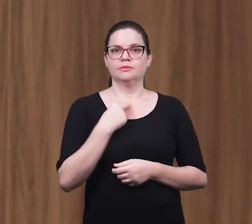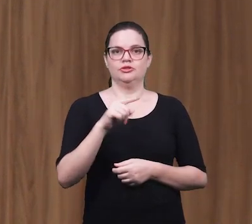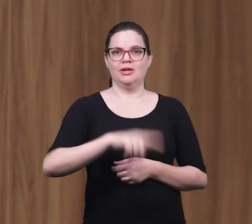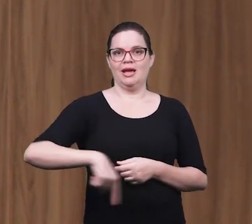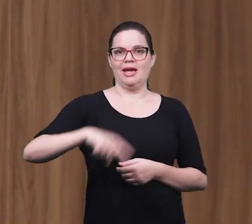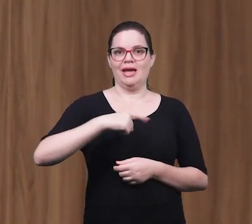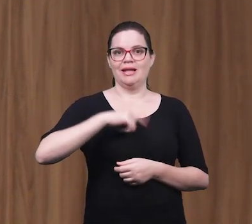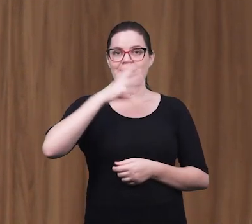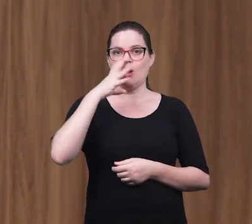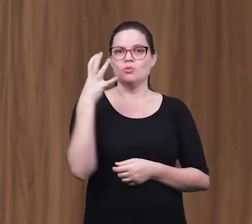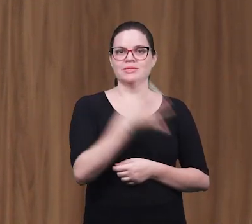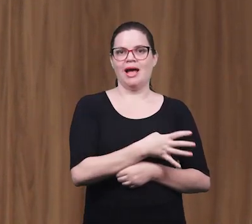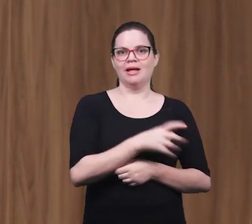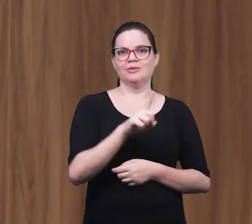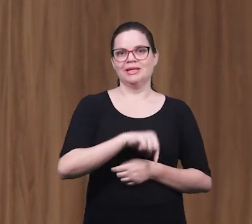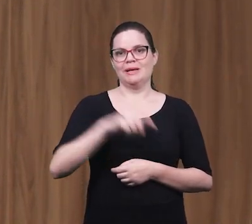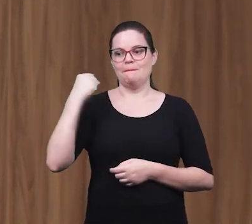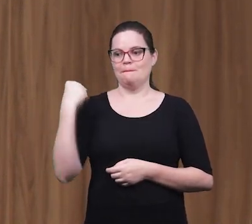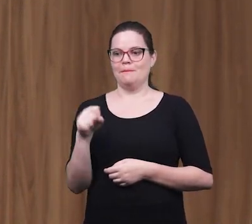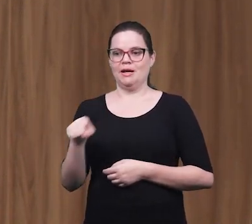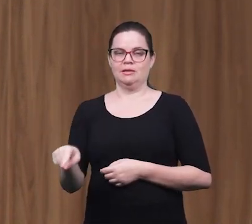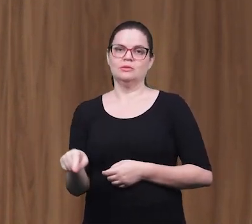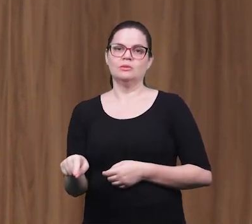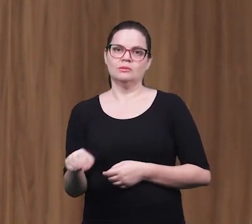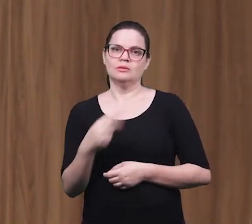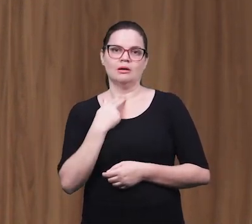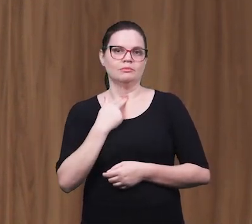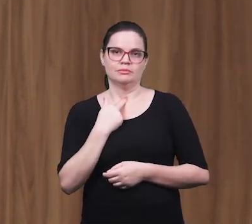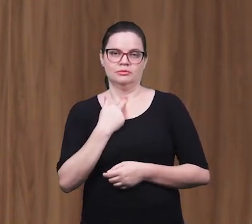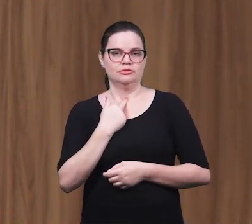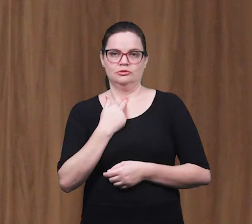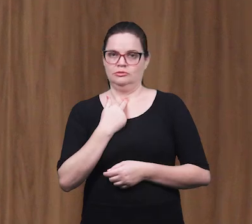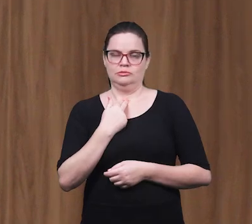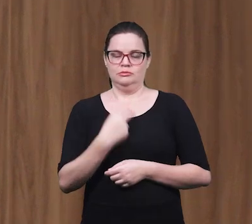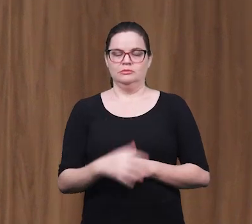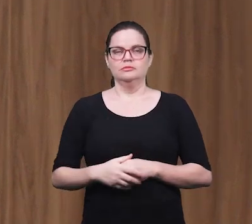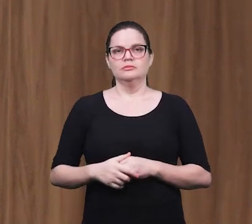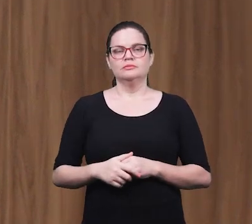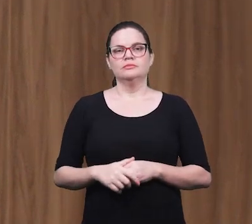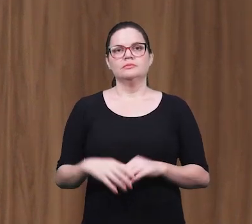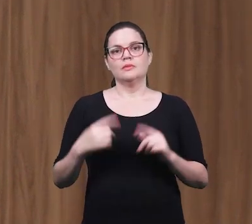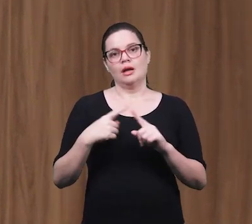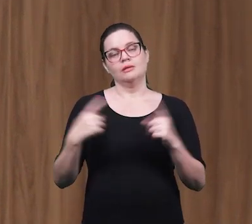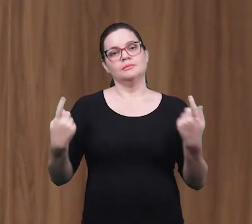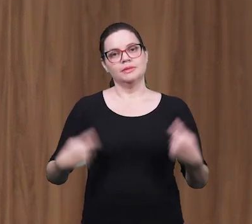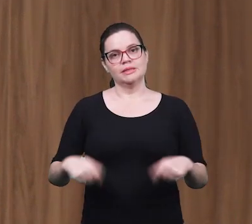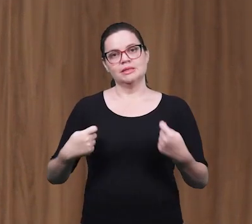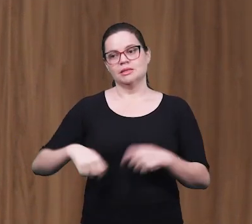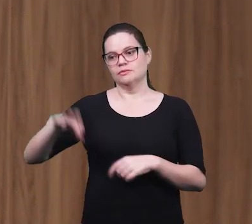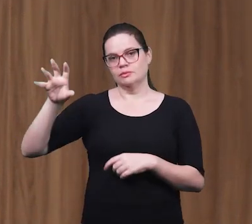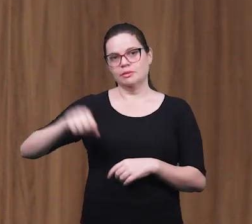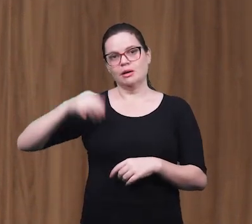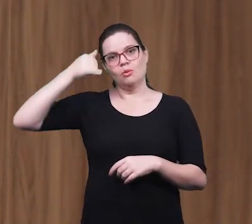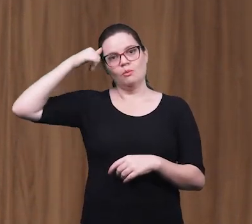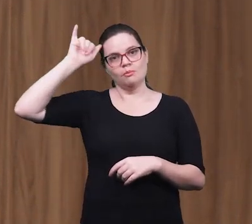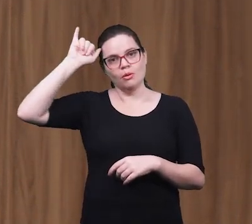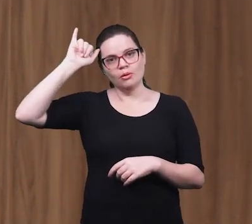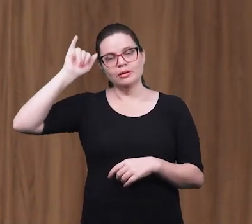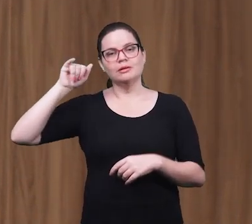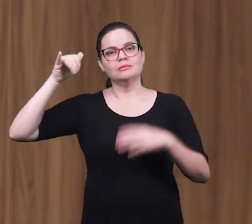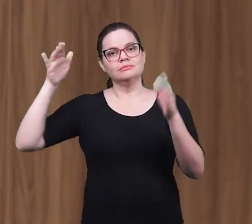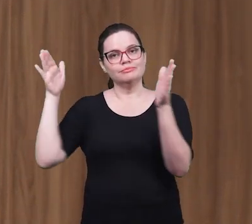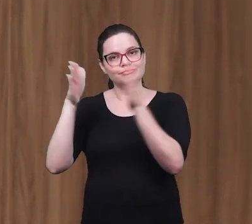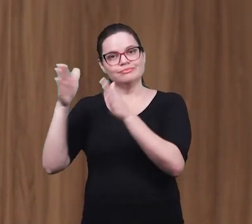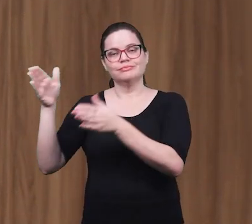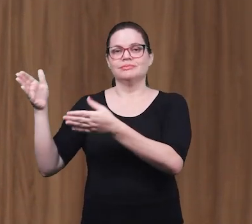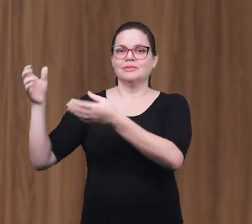réu, fosse julgado por aquilo. Então, mas um sacrifício precisava existir, mesmo não sabendo quem